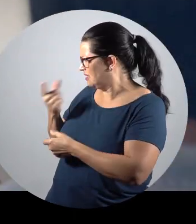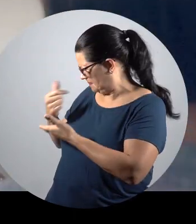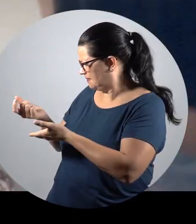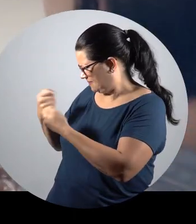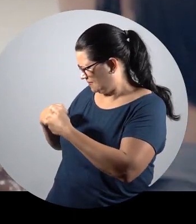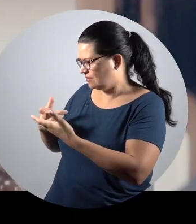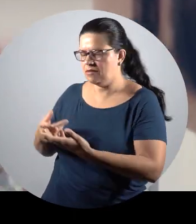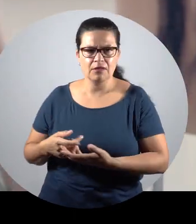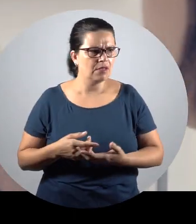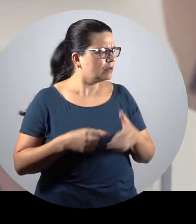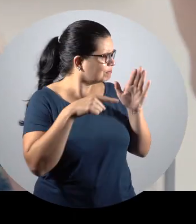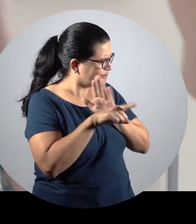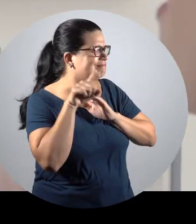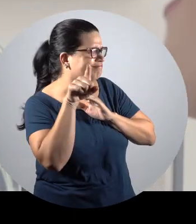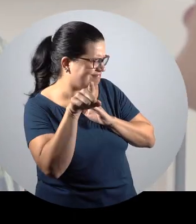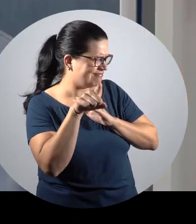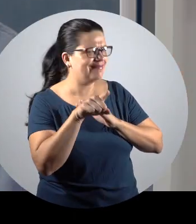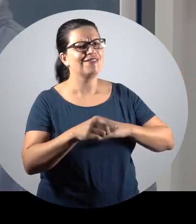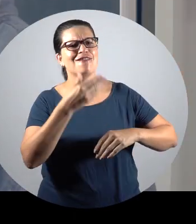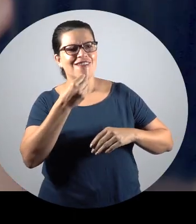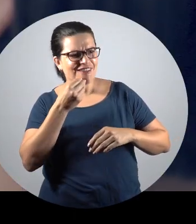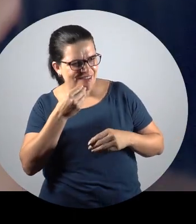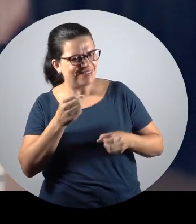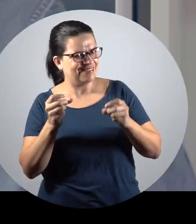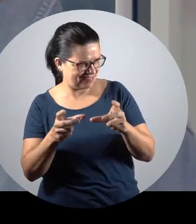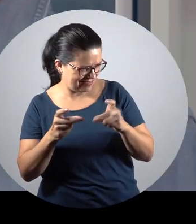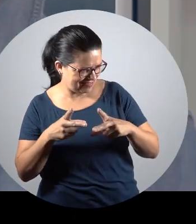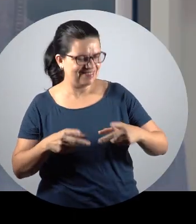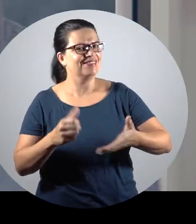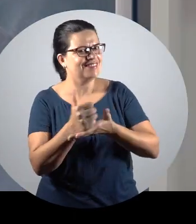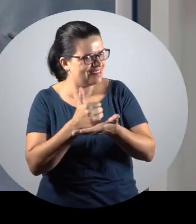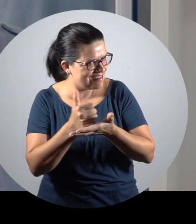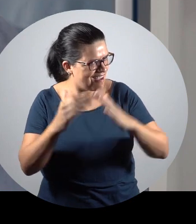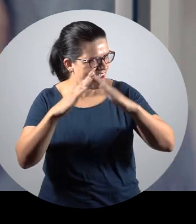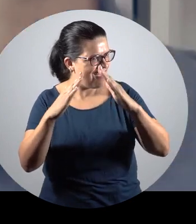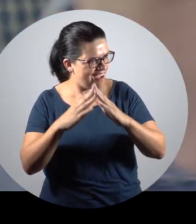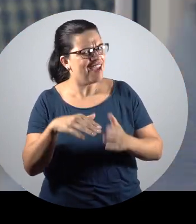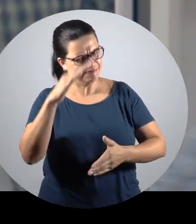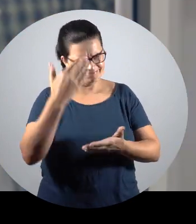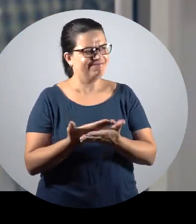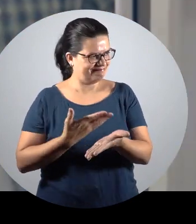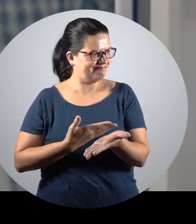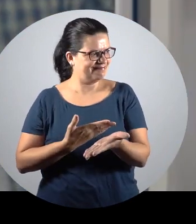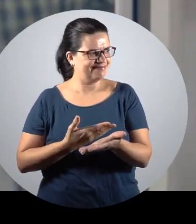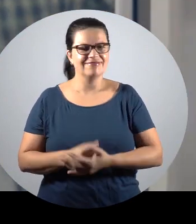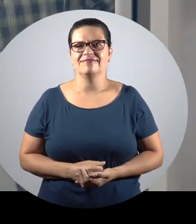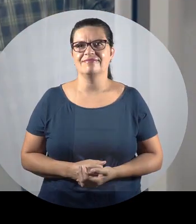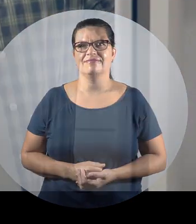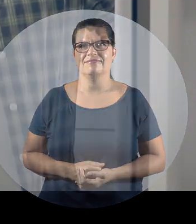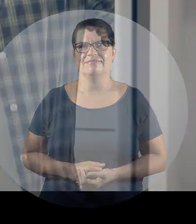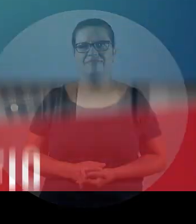eu tô com uma dor de cabeça. Você não tem um remedinho aí? Pergunta aí pro farmacêutico, que nele eu confio. Que?